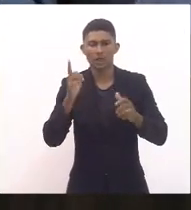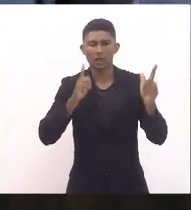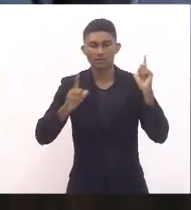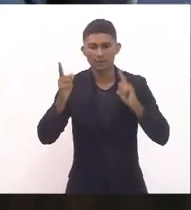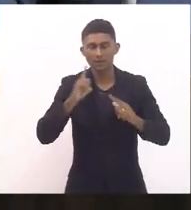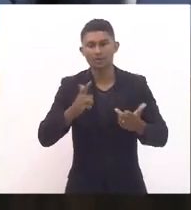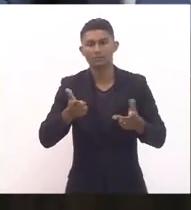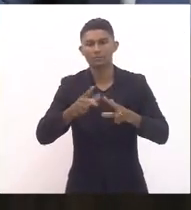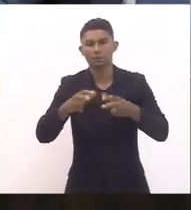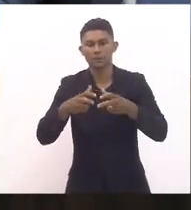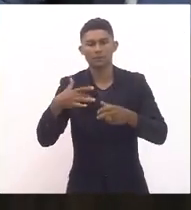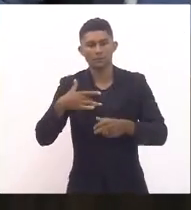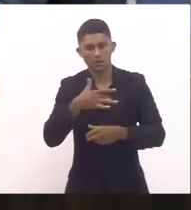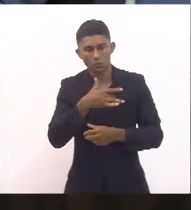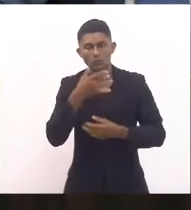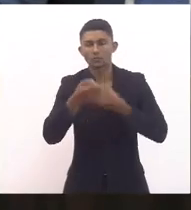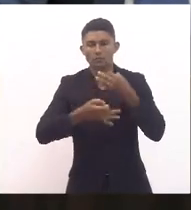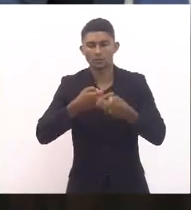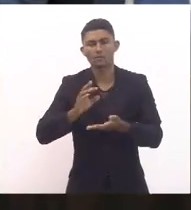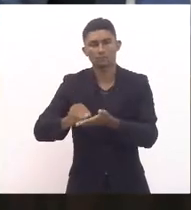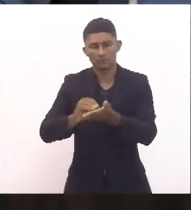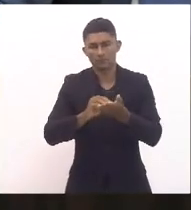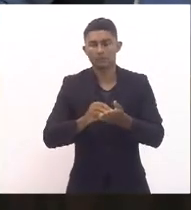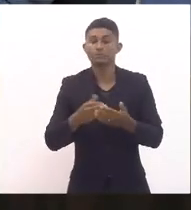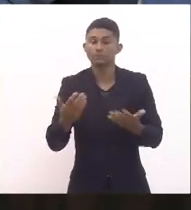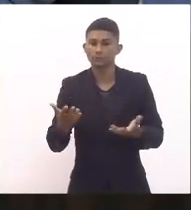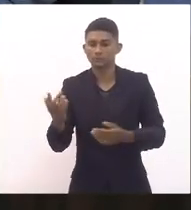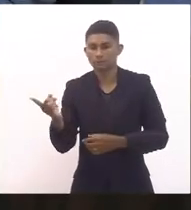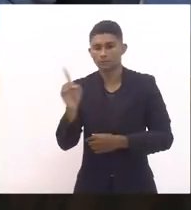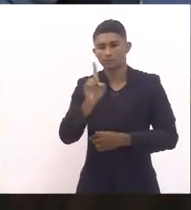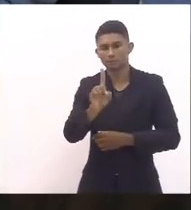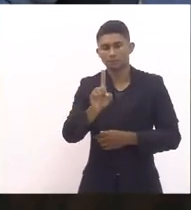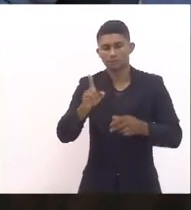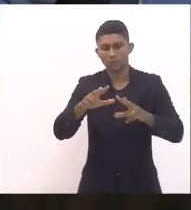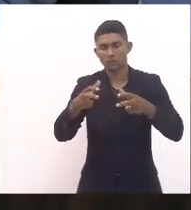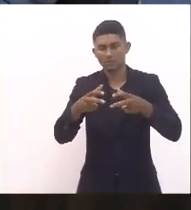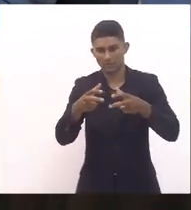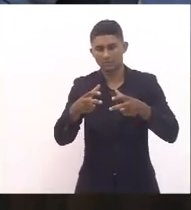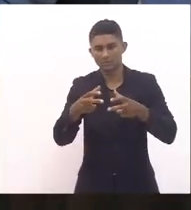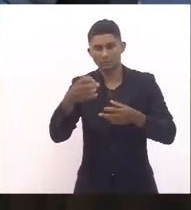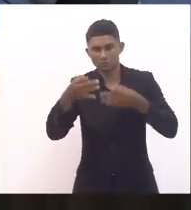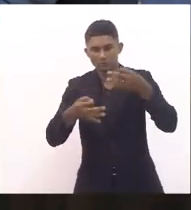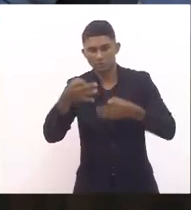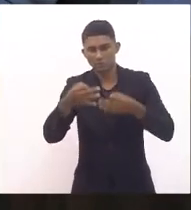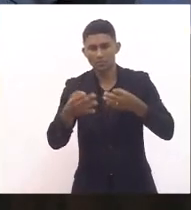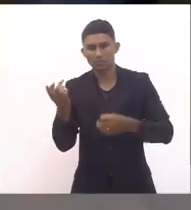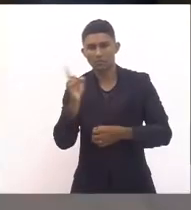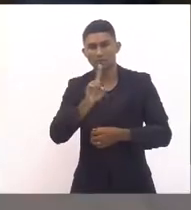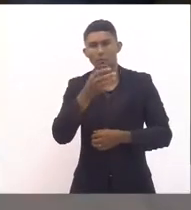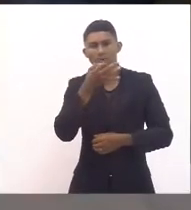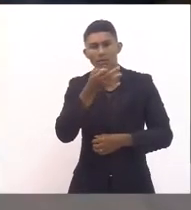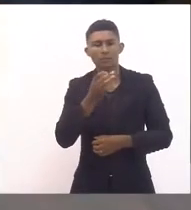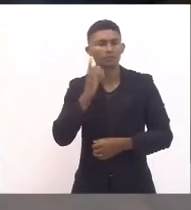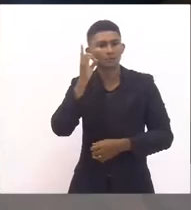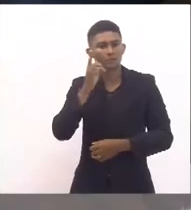e orçamento, as emendas de plenário. Para emitir parecer pela Comissão de Constituição e Justiça, deputado Márcio Pacheco.